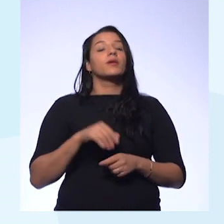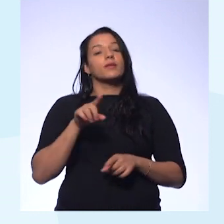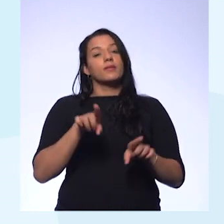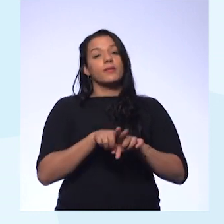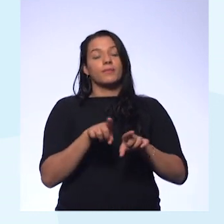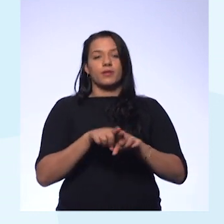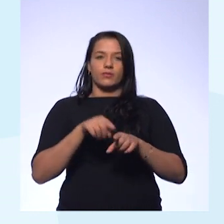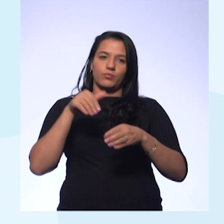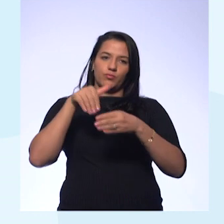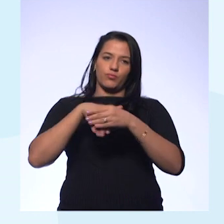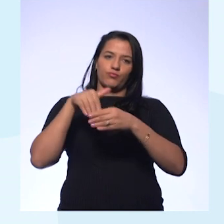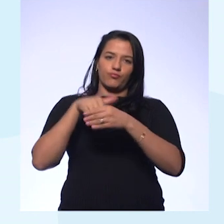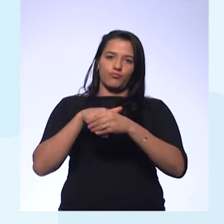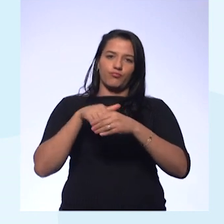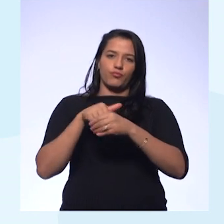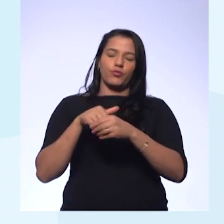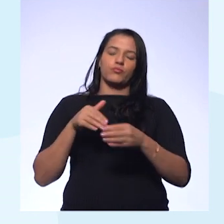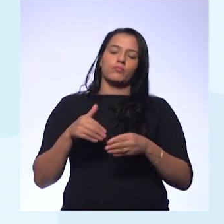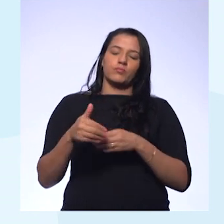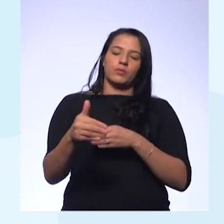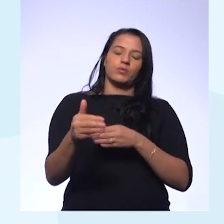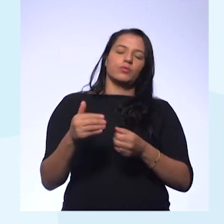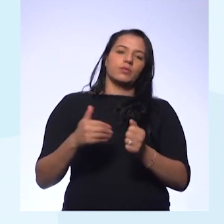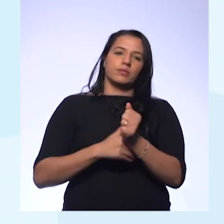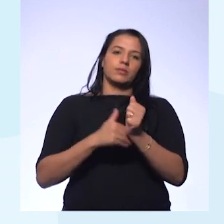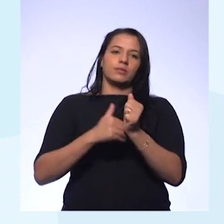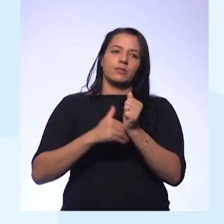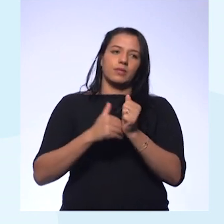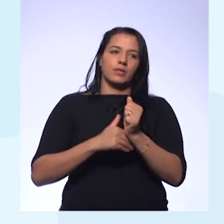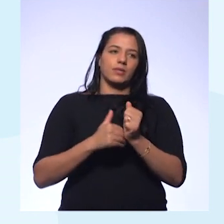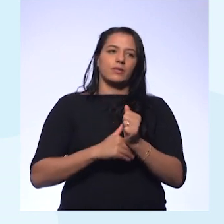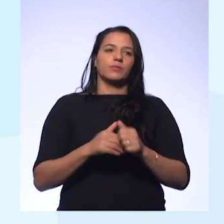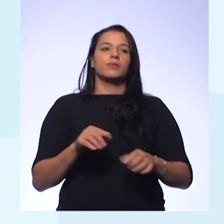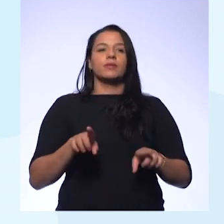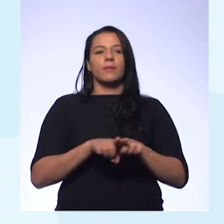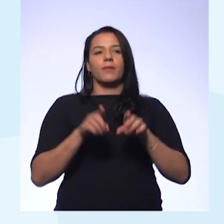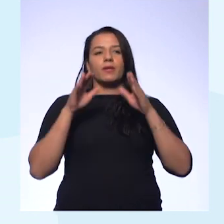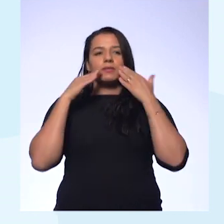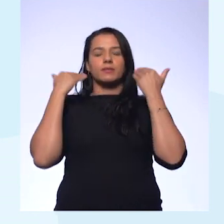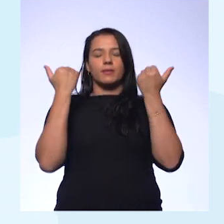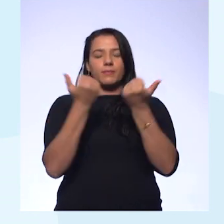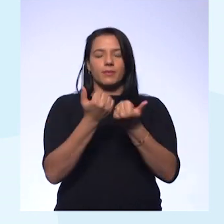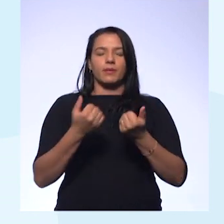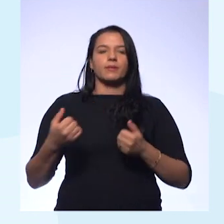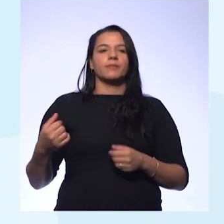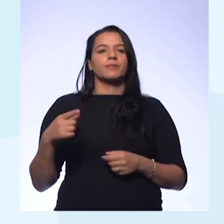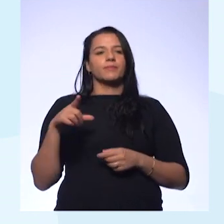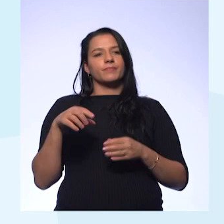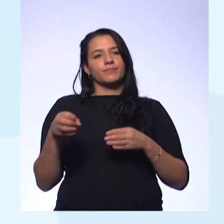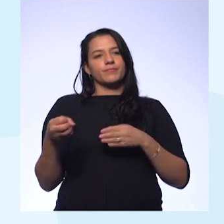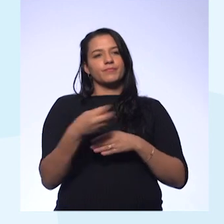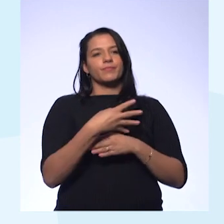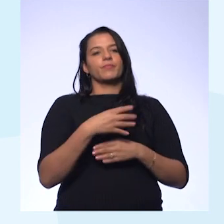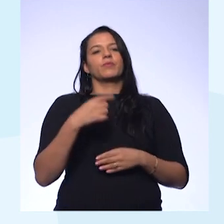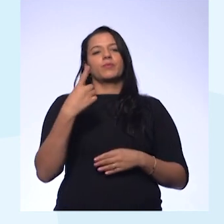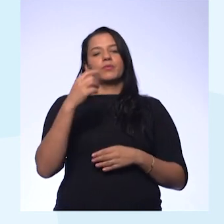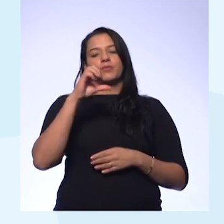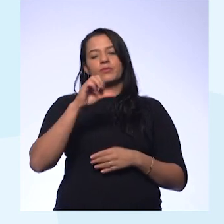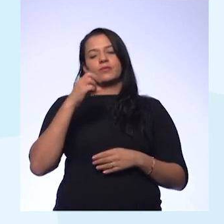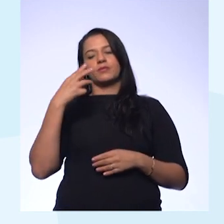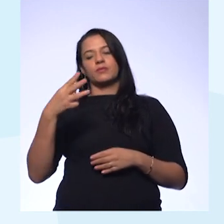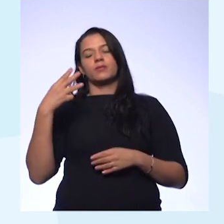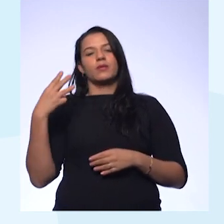secreto e a Assembleia Nacional Constituinte foi convocada em 33, ou seja, finalmente a nova Constituição que o Getúlio Vargas